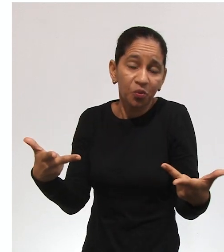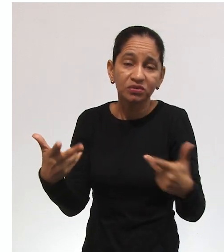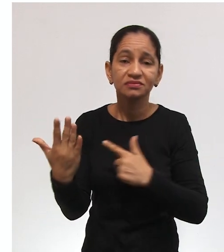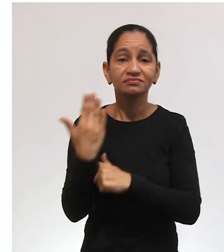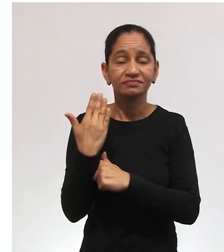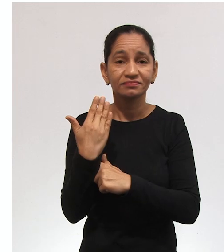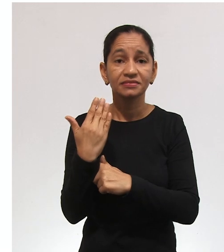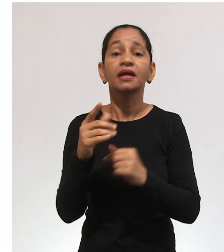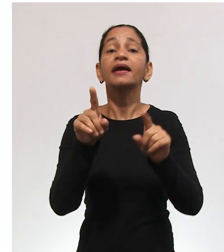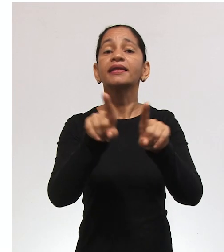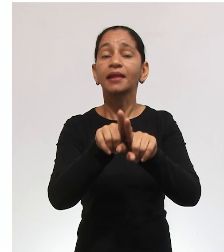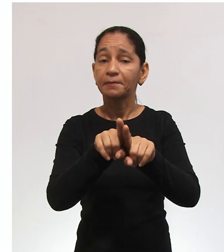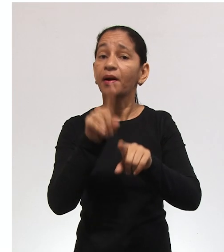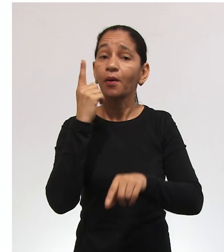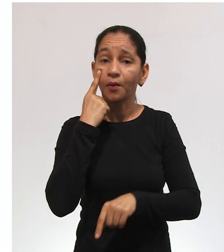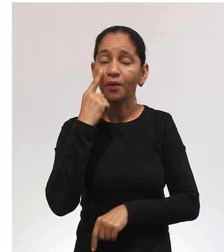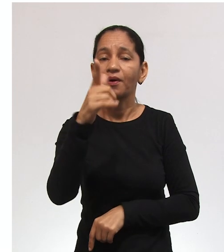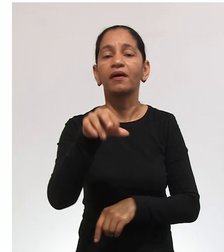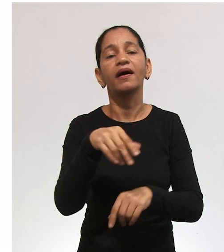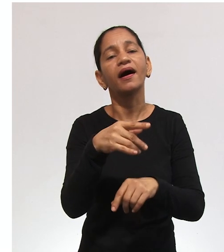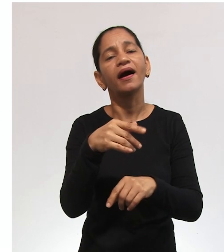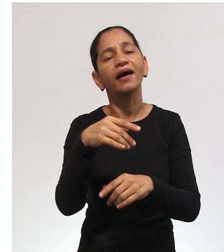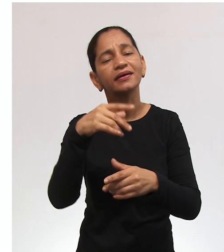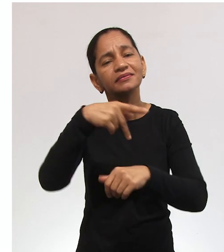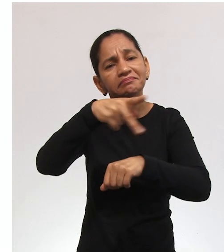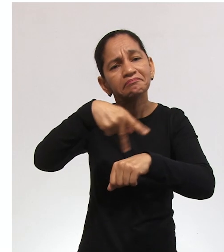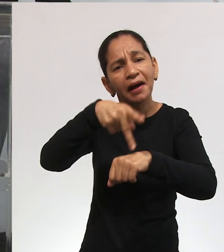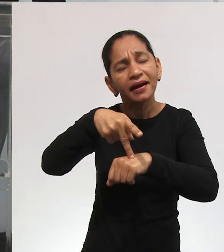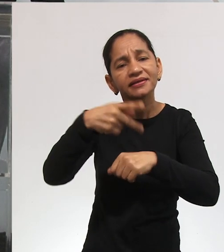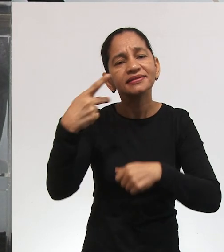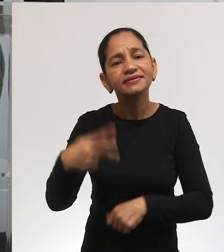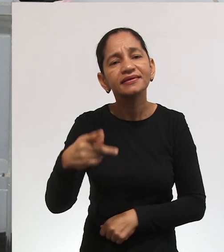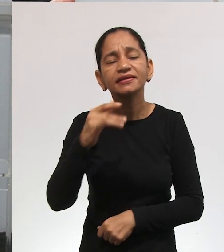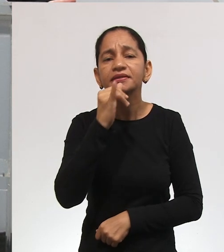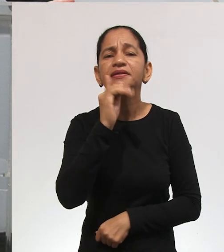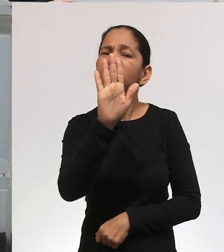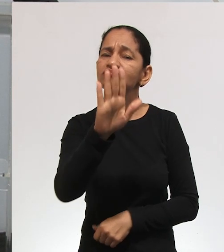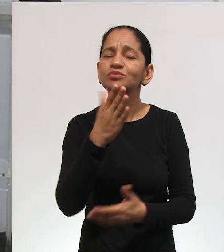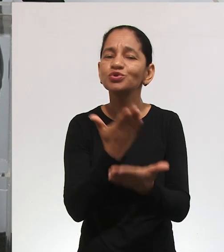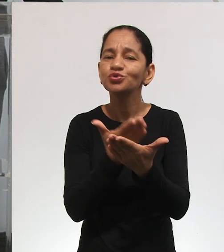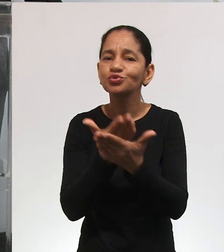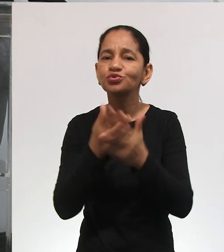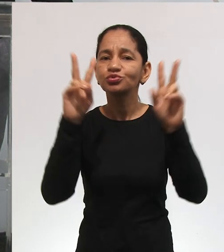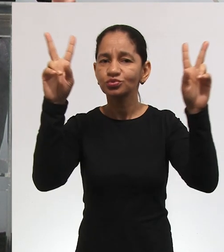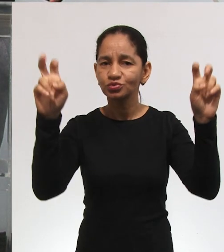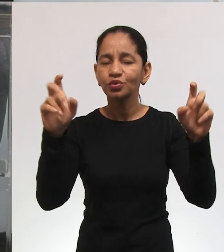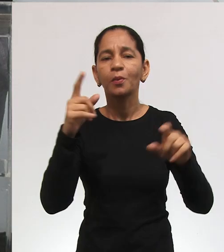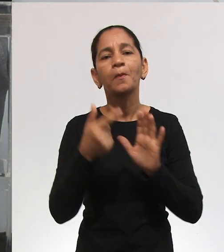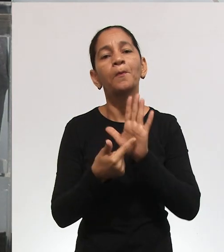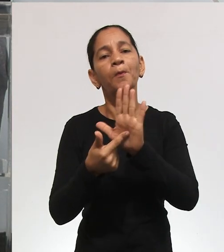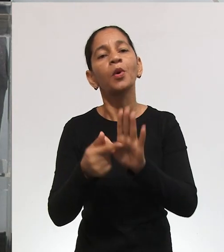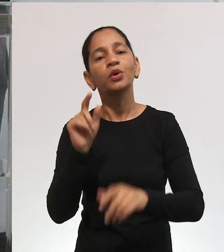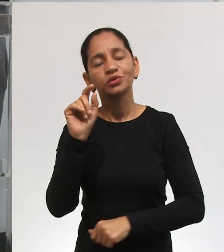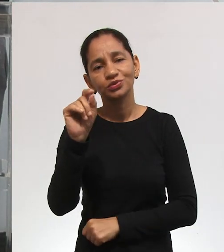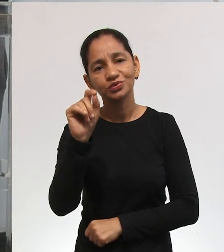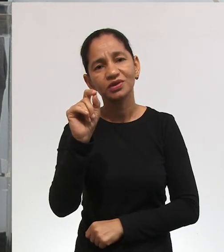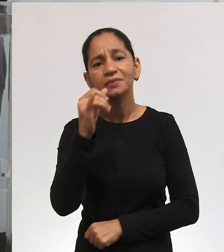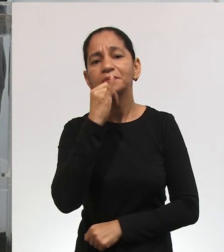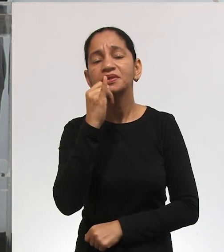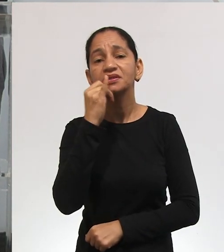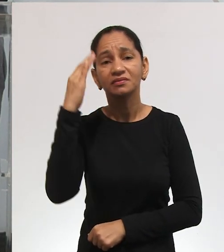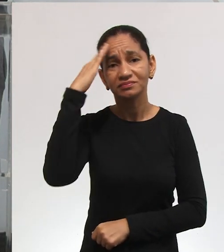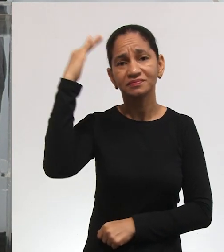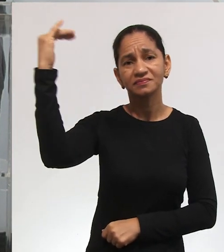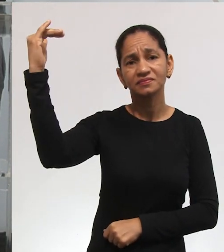também transnacional. Vejam, por exemplo, que um estudo muito importante demonstra como a